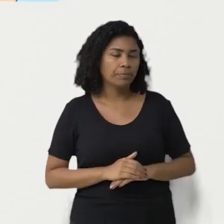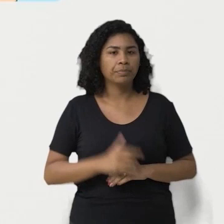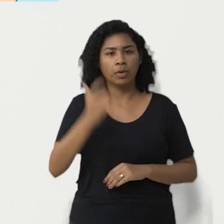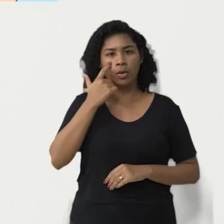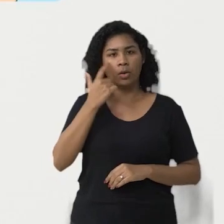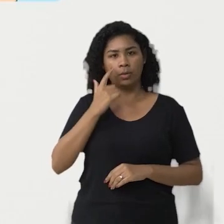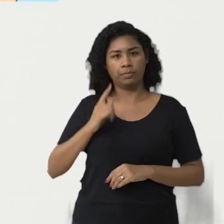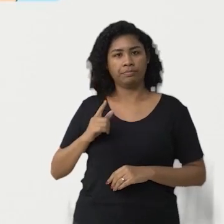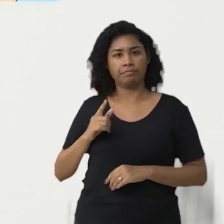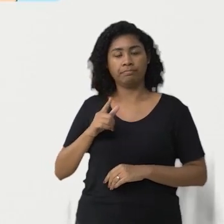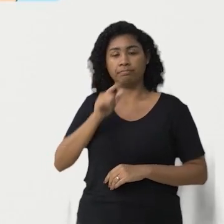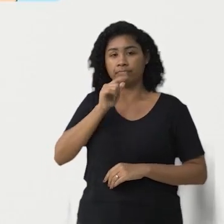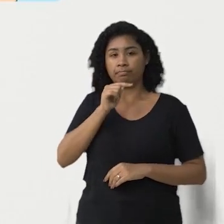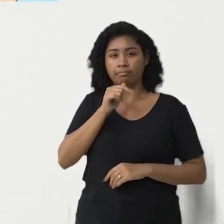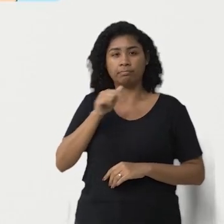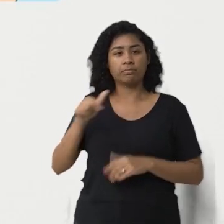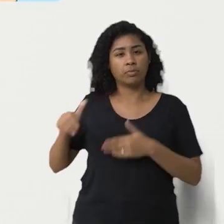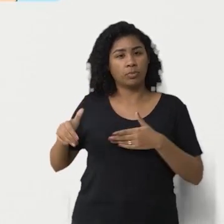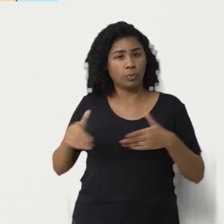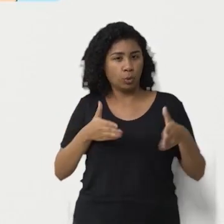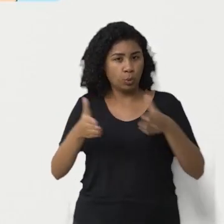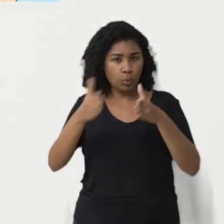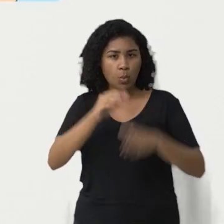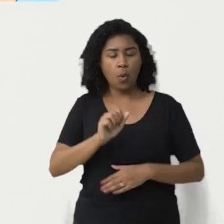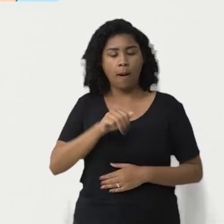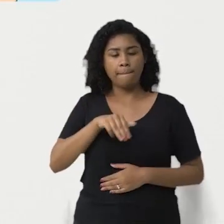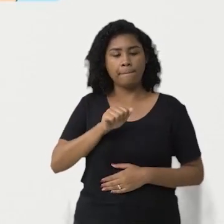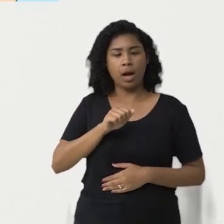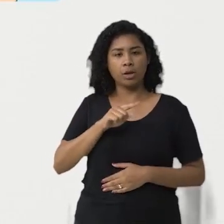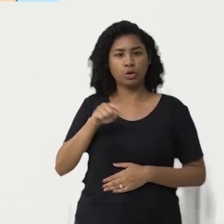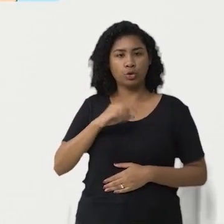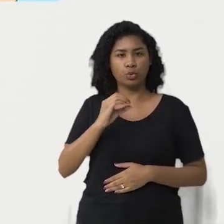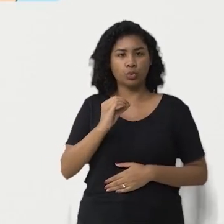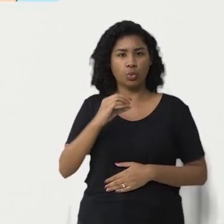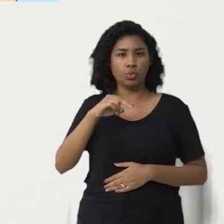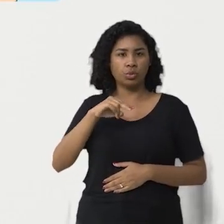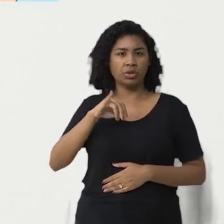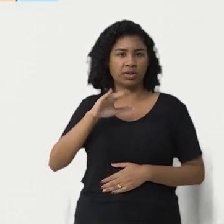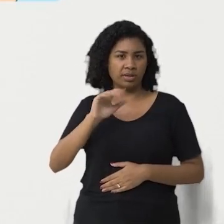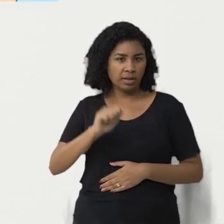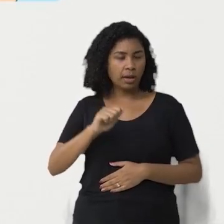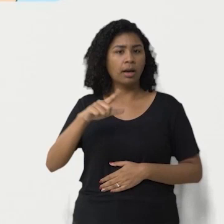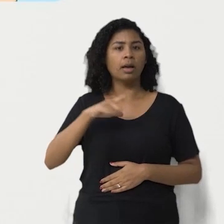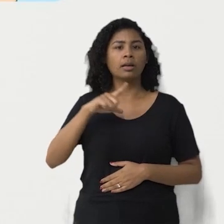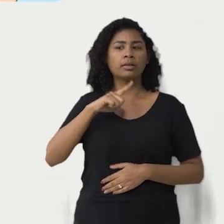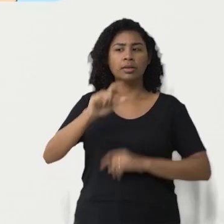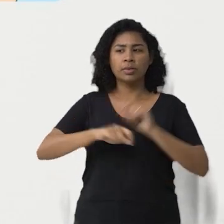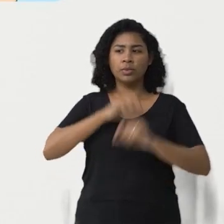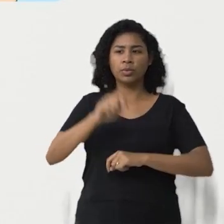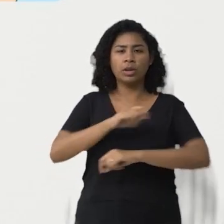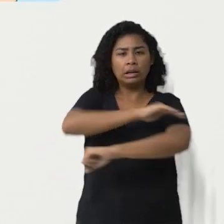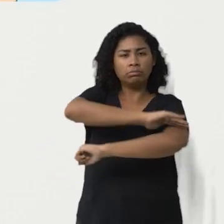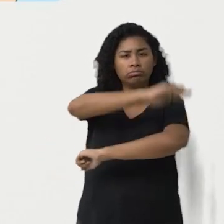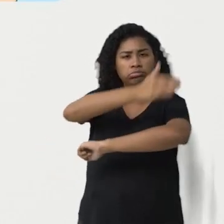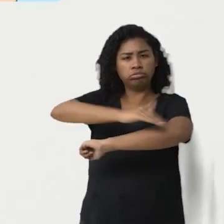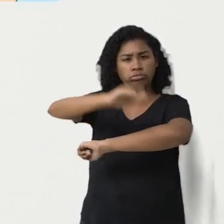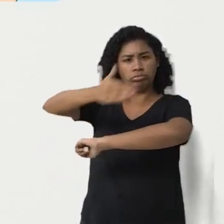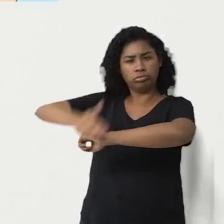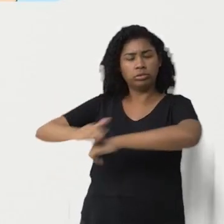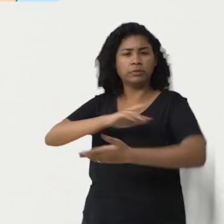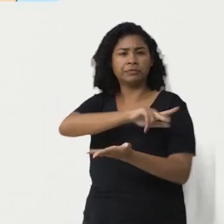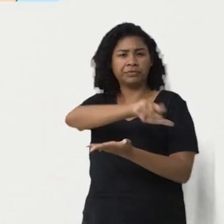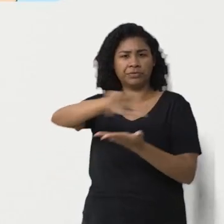bacia amazônica, gente, ela vai ser formada por um conjunto de relevos, tá, que acabam